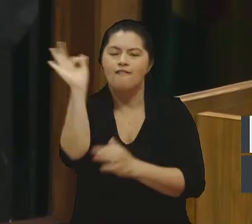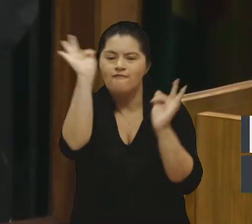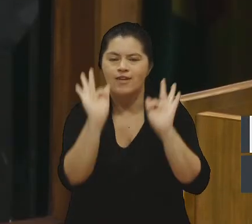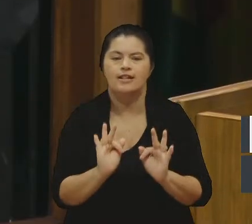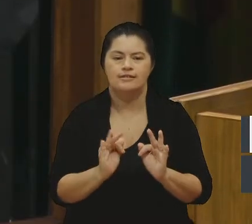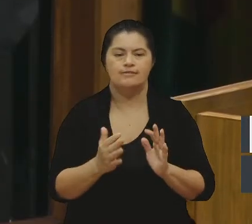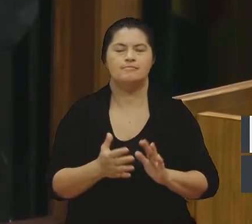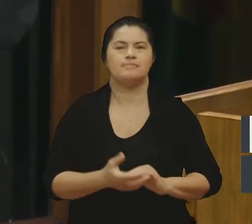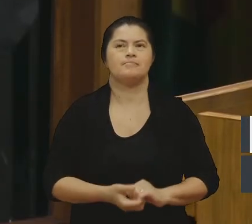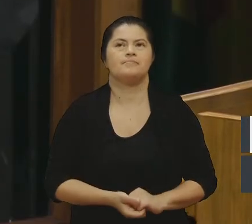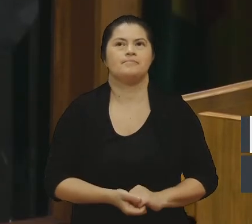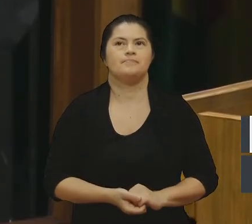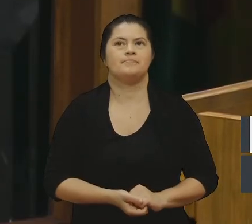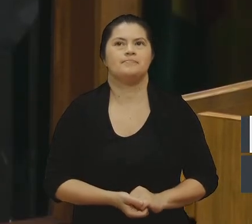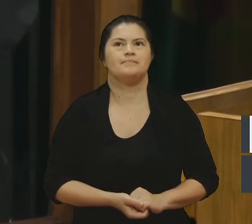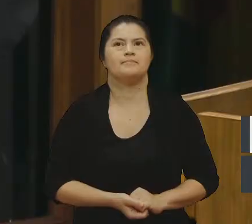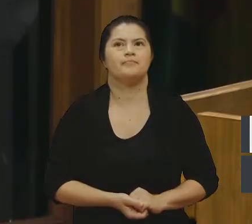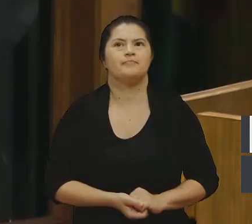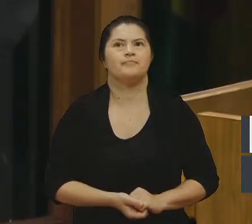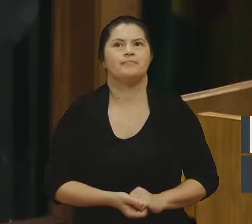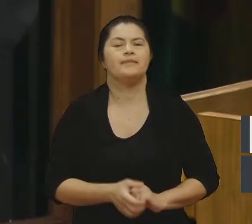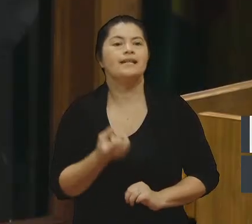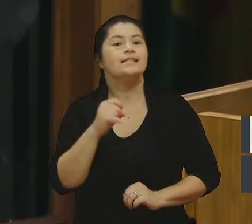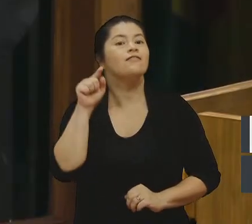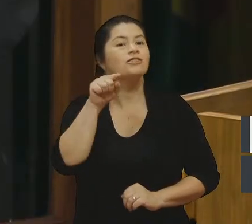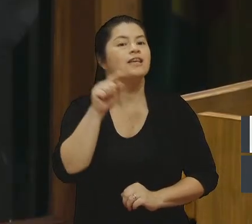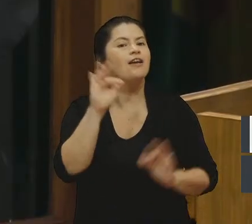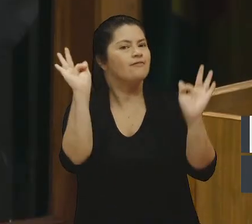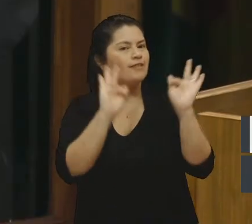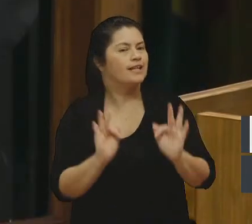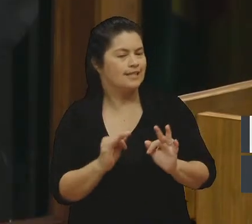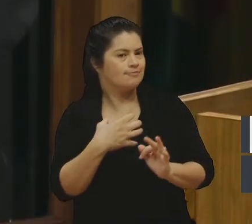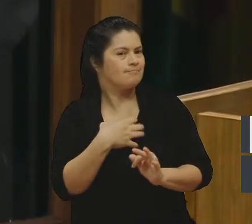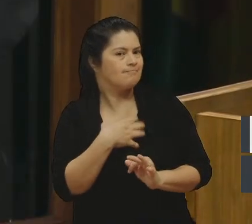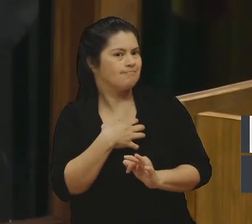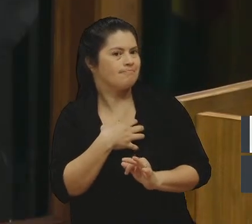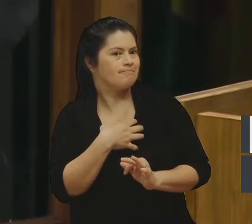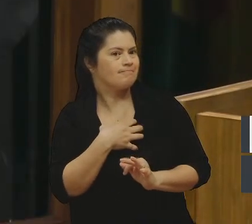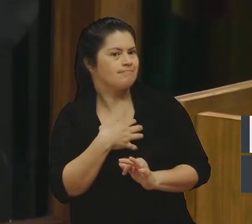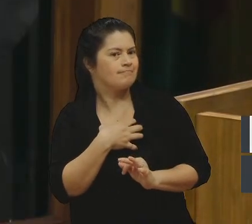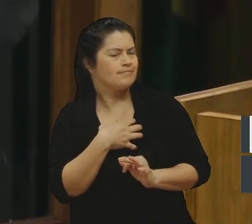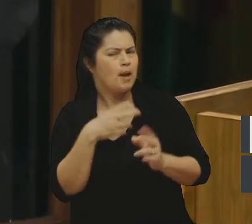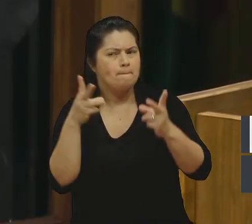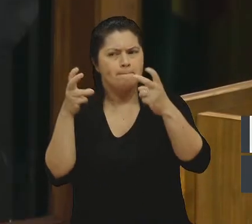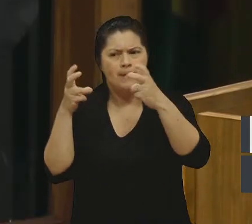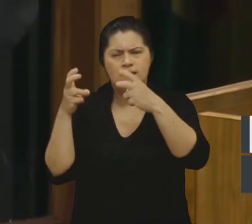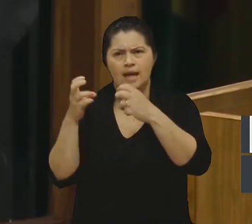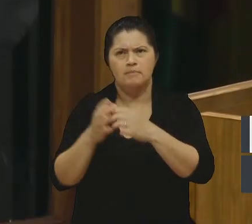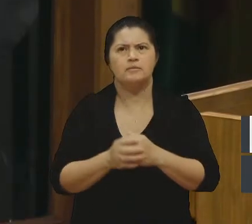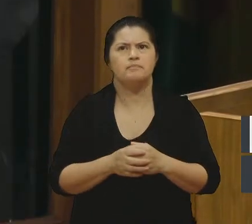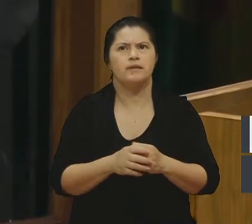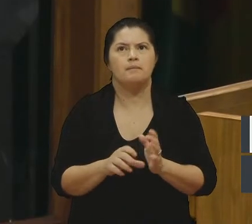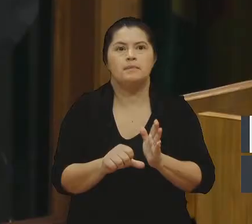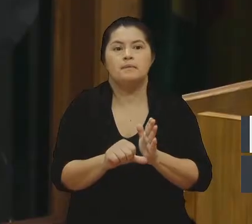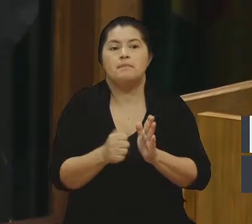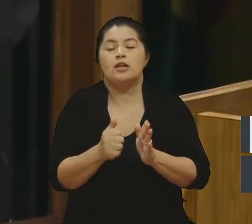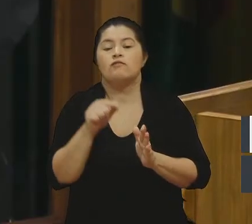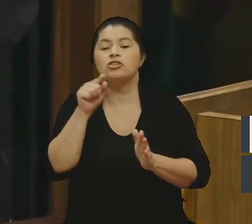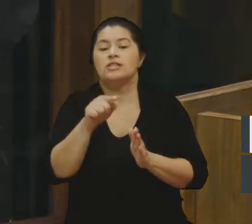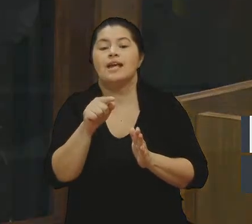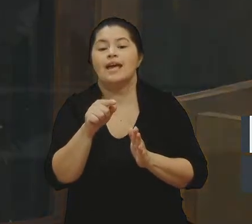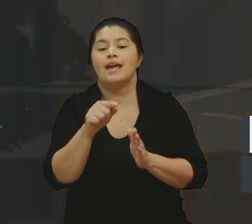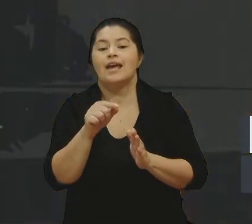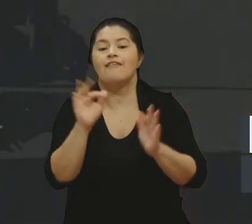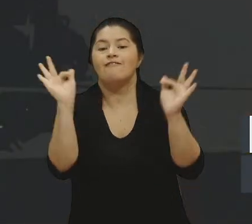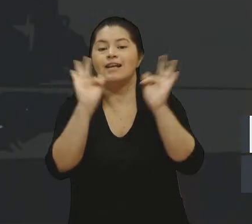passar? E se você for feliz, porque percebam a ordem, o Salmo fala que primeiro você será feliz e depois você